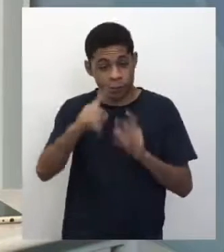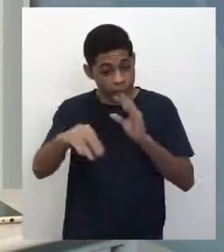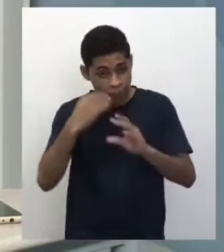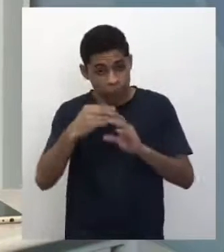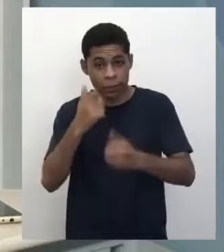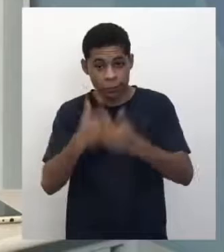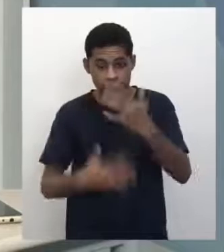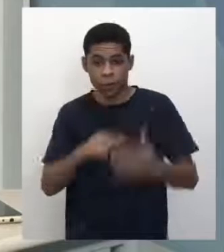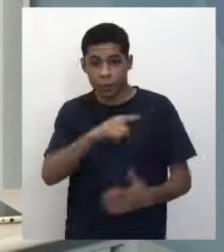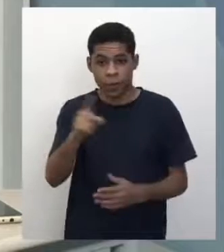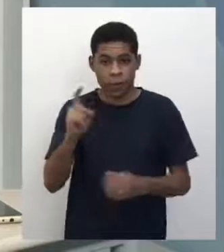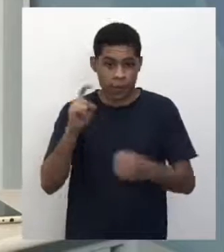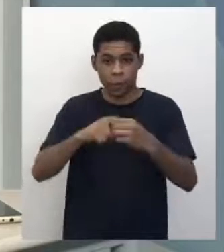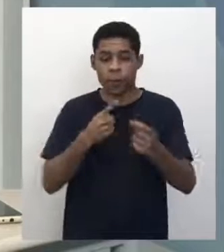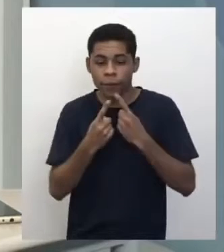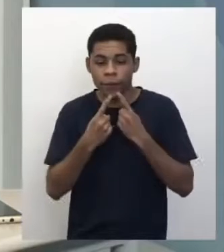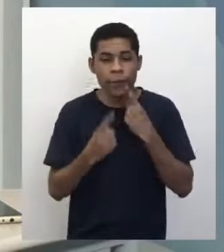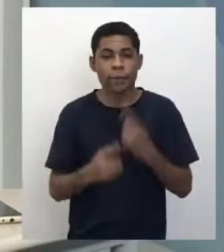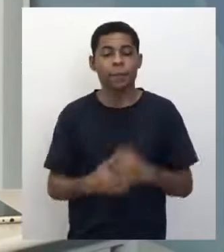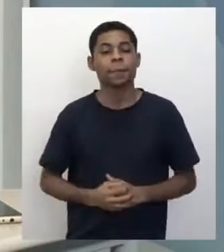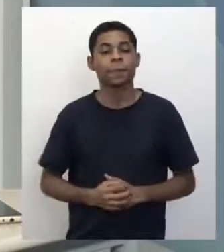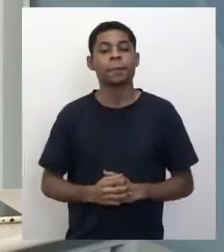aí que a gente volta a conversar.